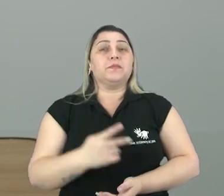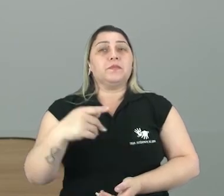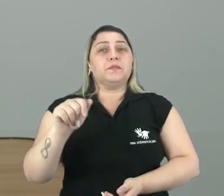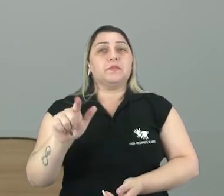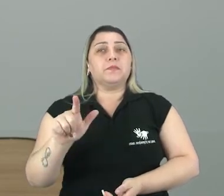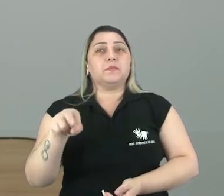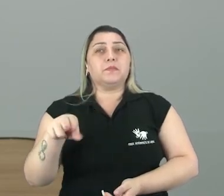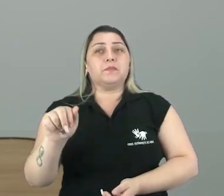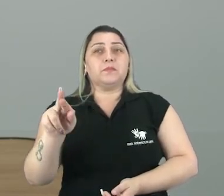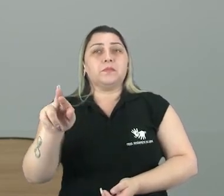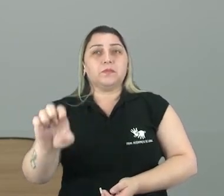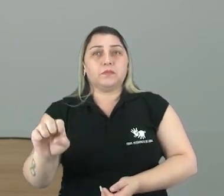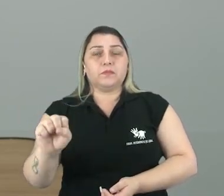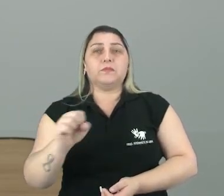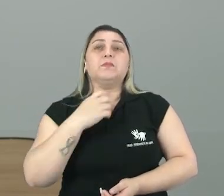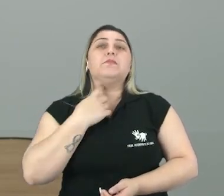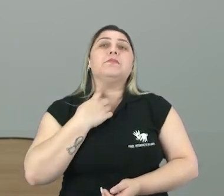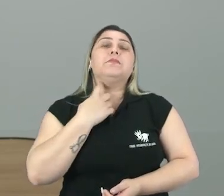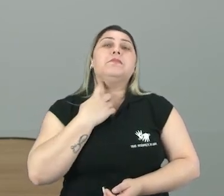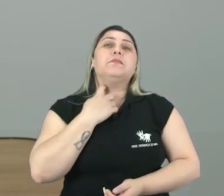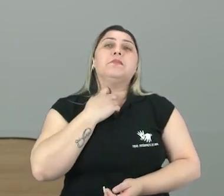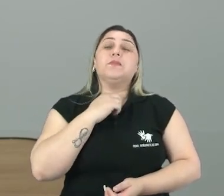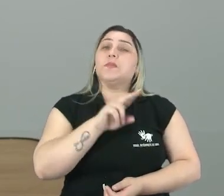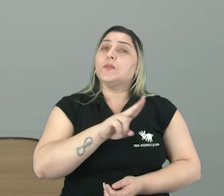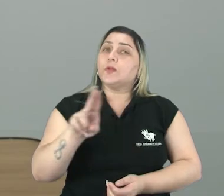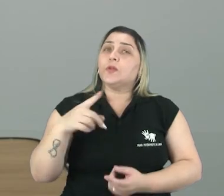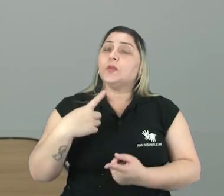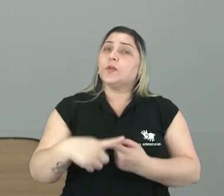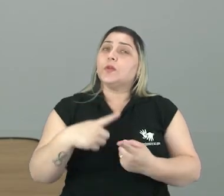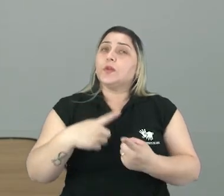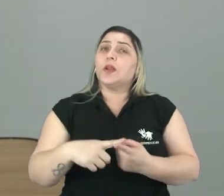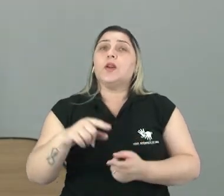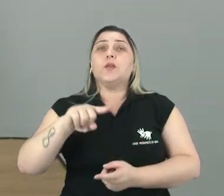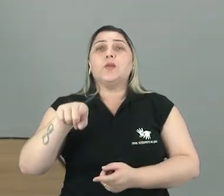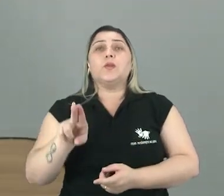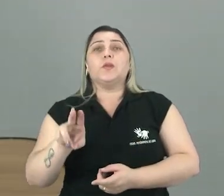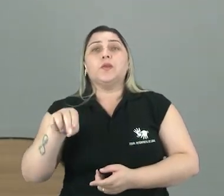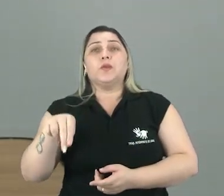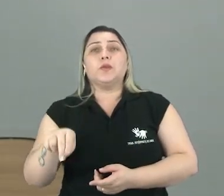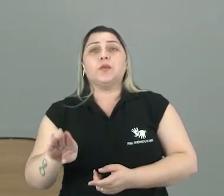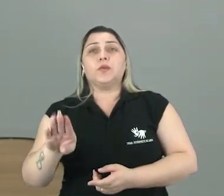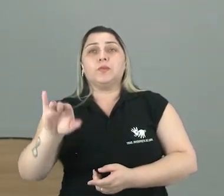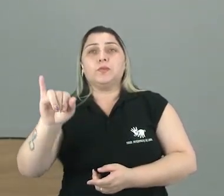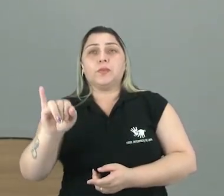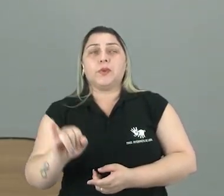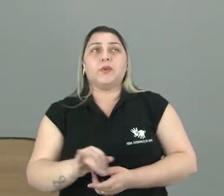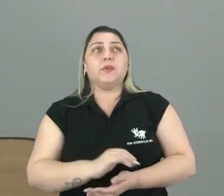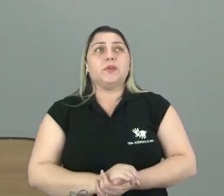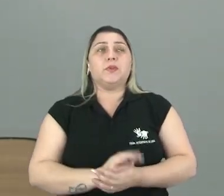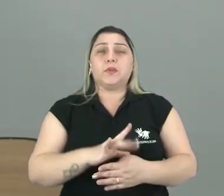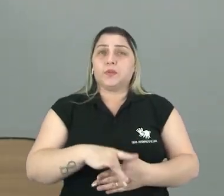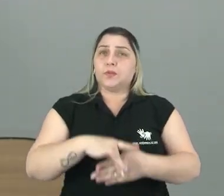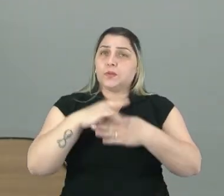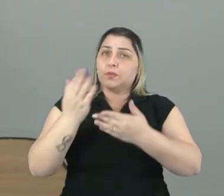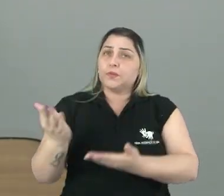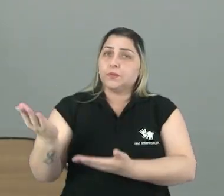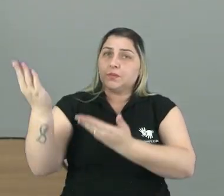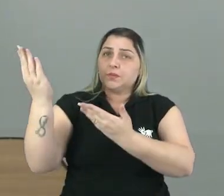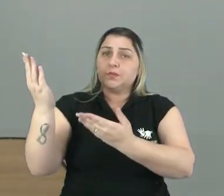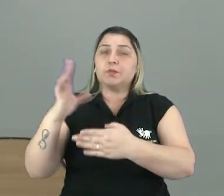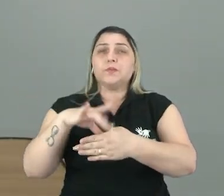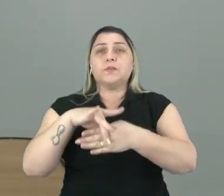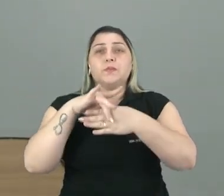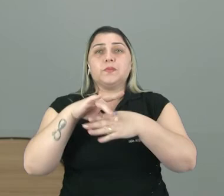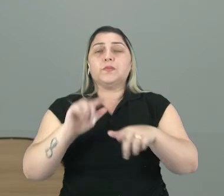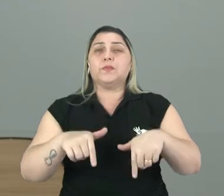dos Palmares. Exatamente esse nome por causa do Zumbi dos Palmares, né? Por causa desse nome, em homenagem ao seu grande líder, que